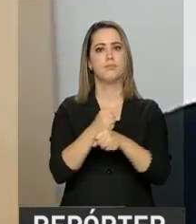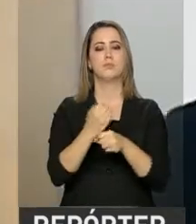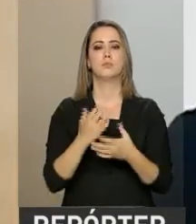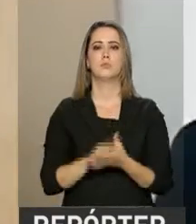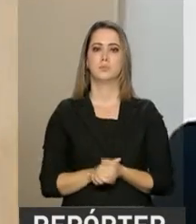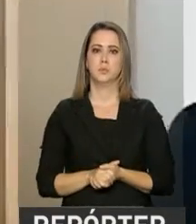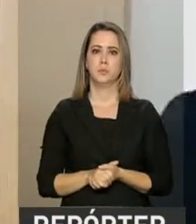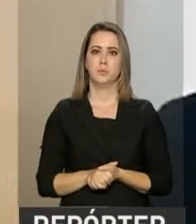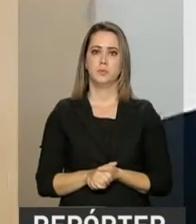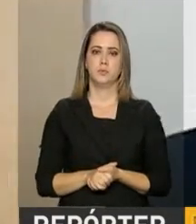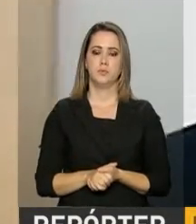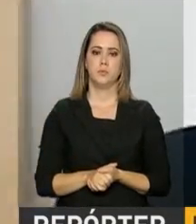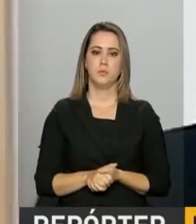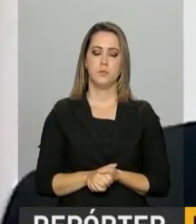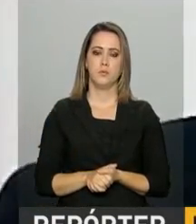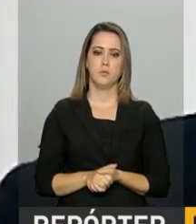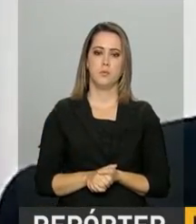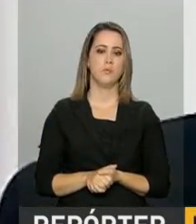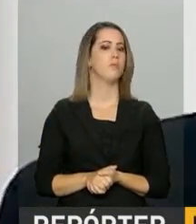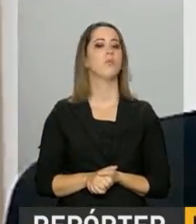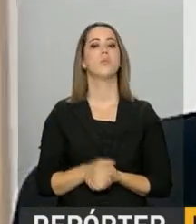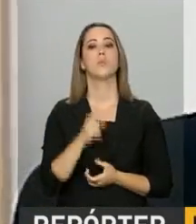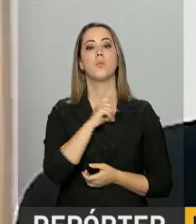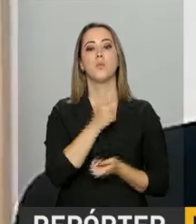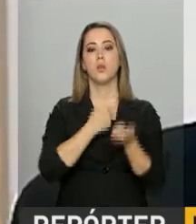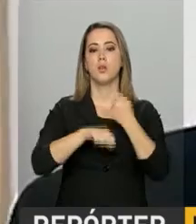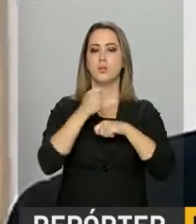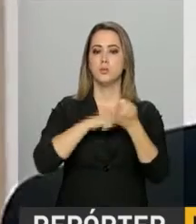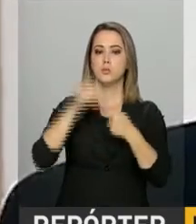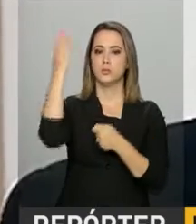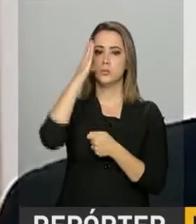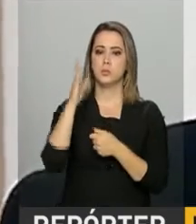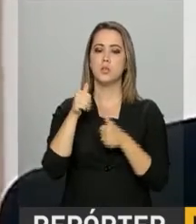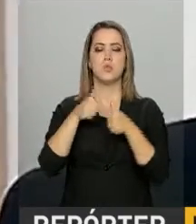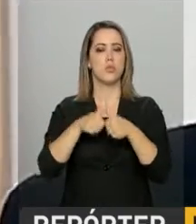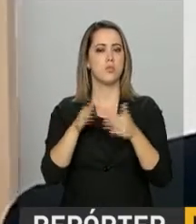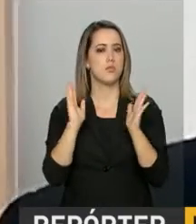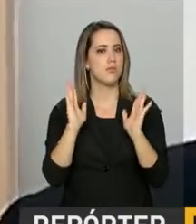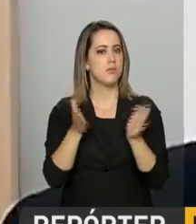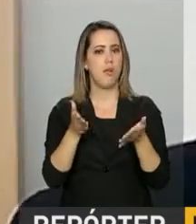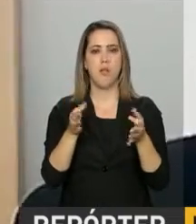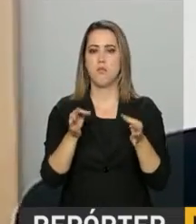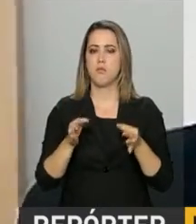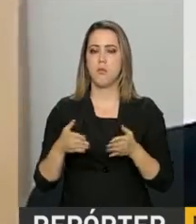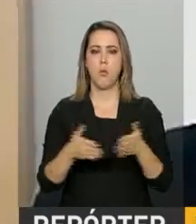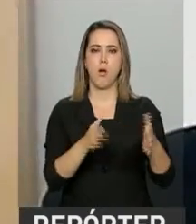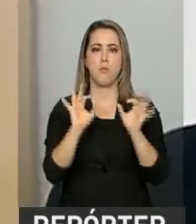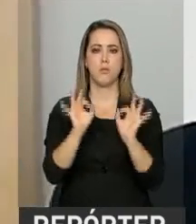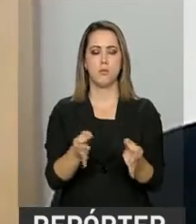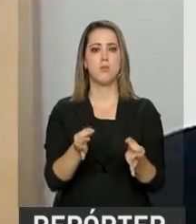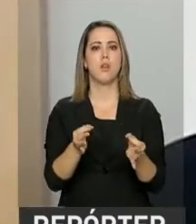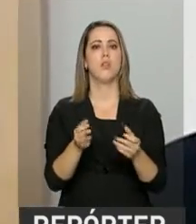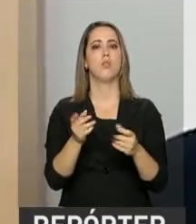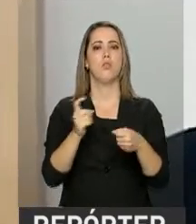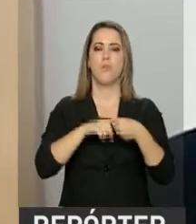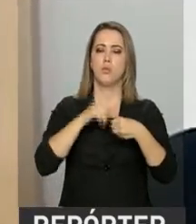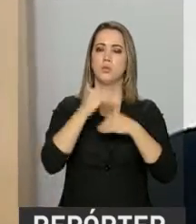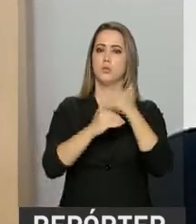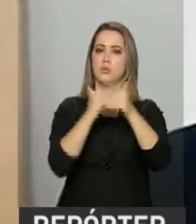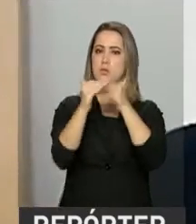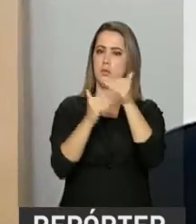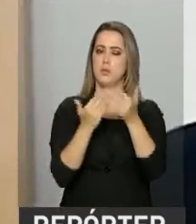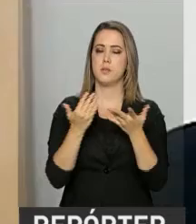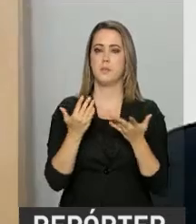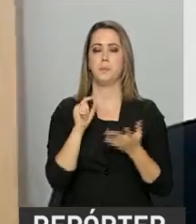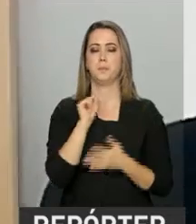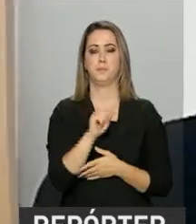A economia brasileira já está numa trajetória de recuperação. Nós já